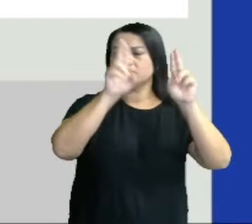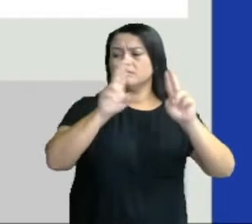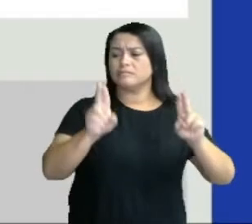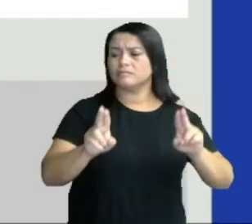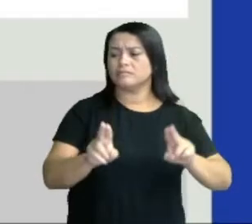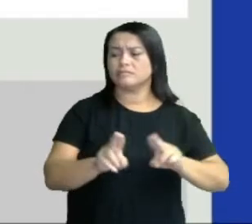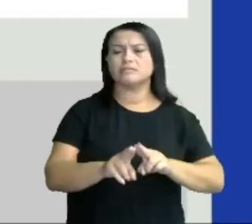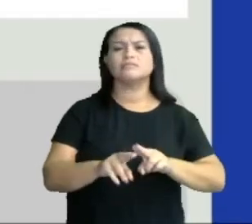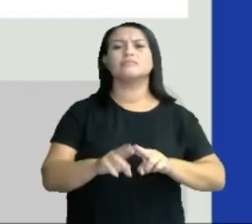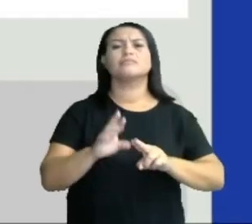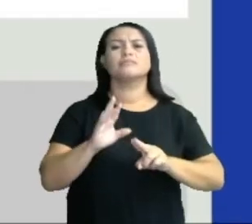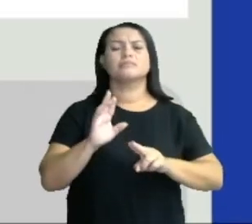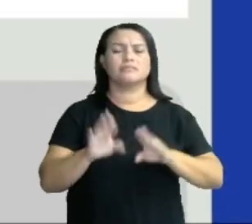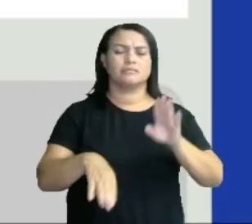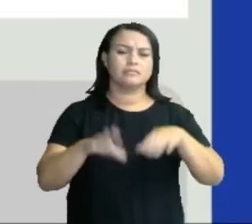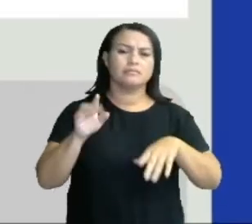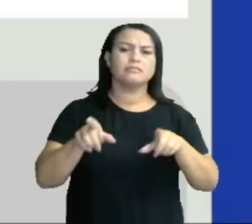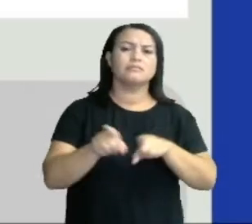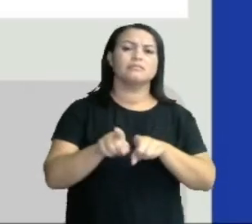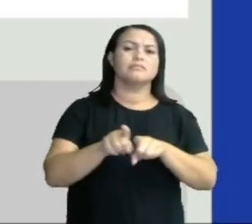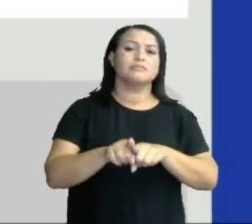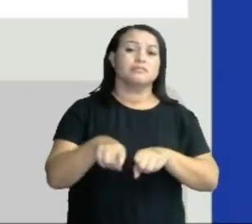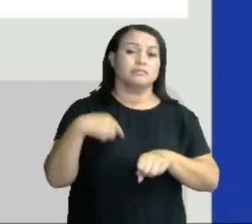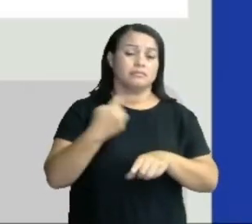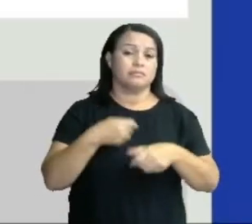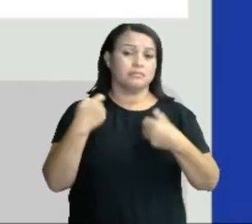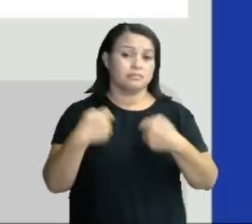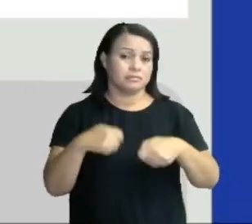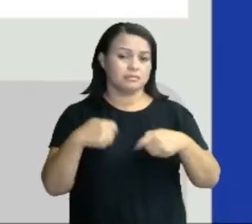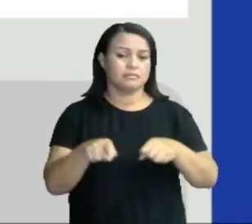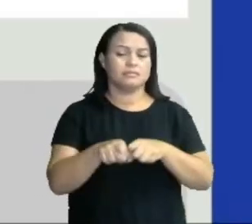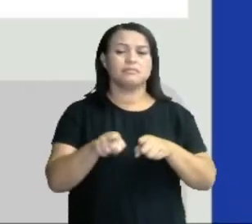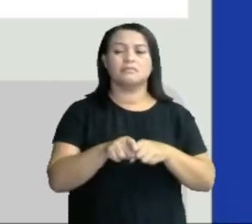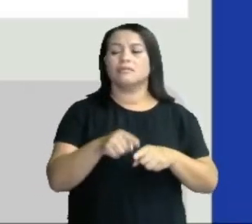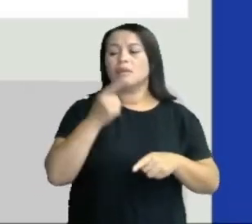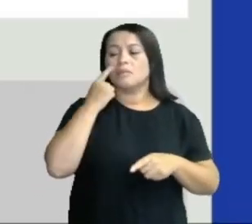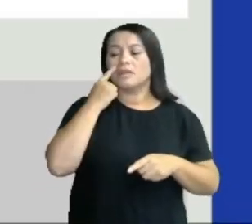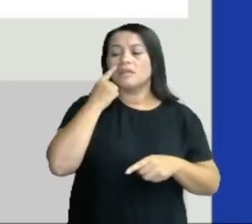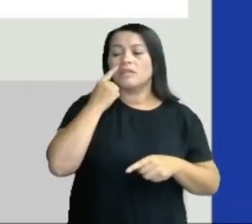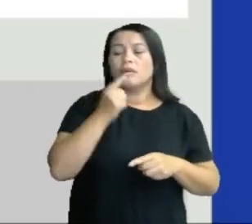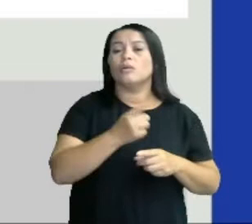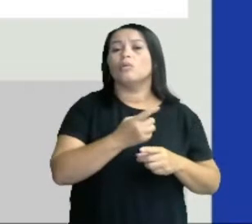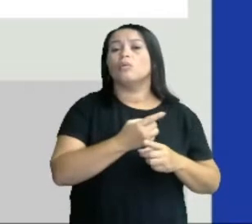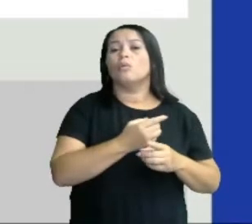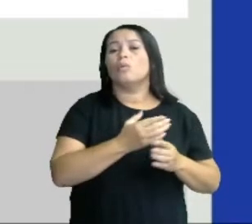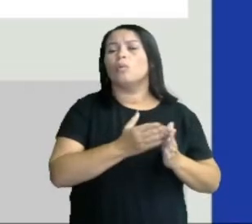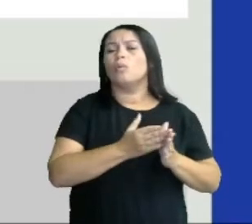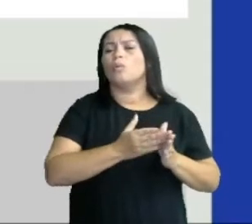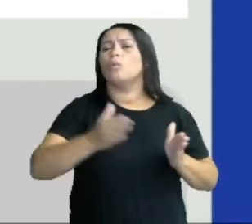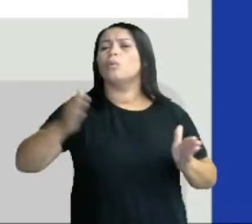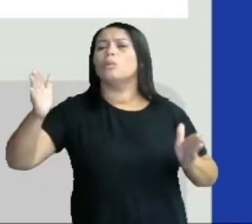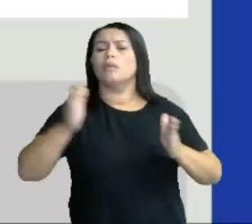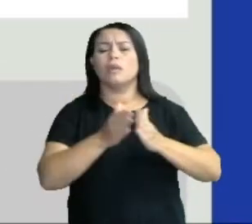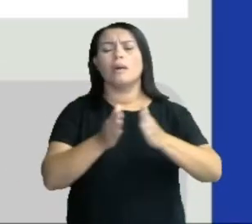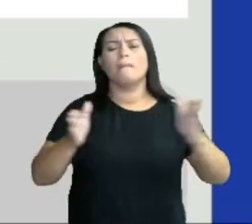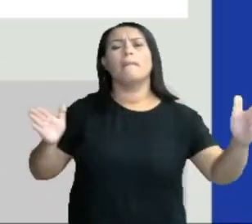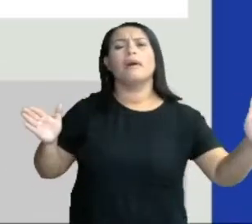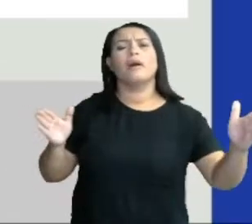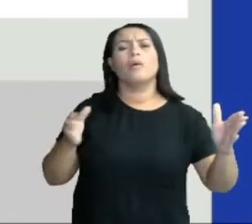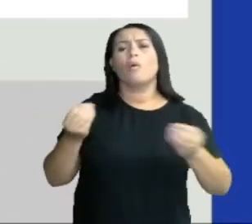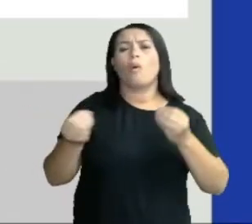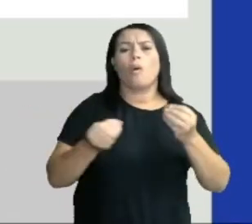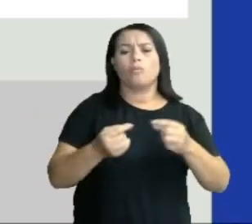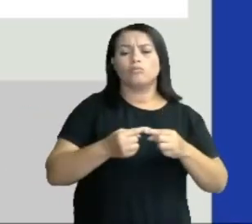tipos de mapas eles dependem muitas vezes do tamanho da escala. Aí eu trouxe o exemplo, né, para a gente aqui dar